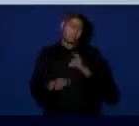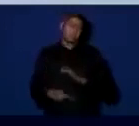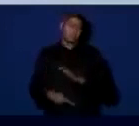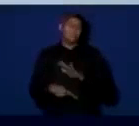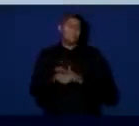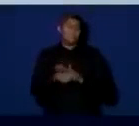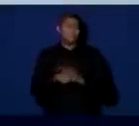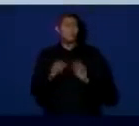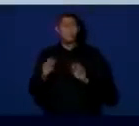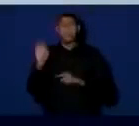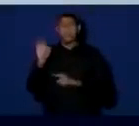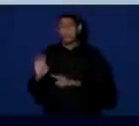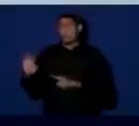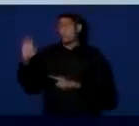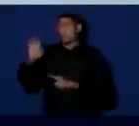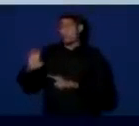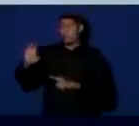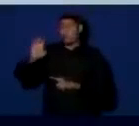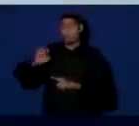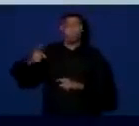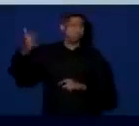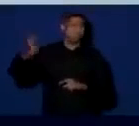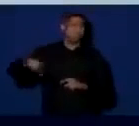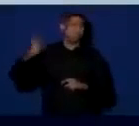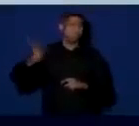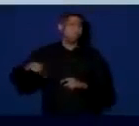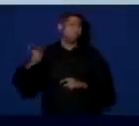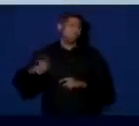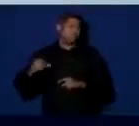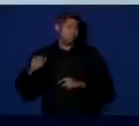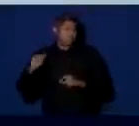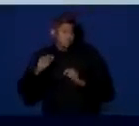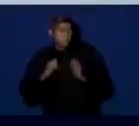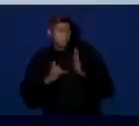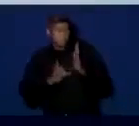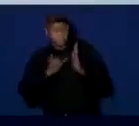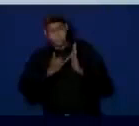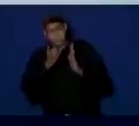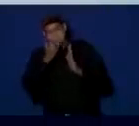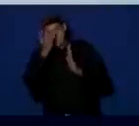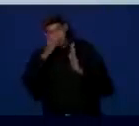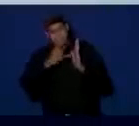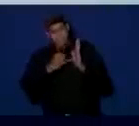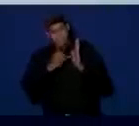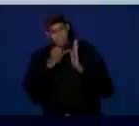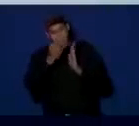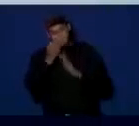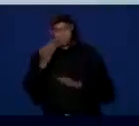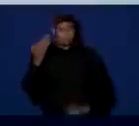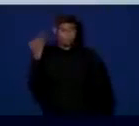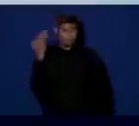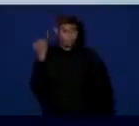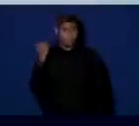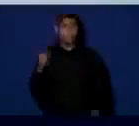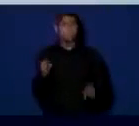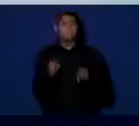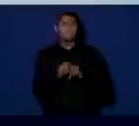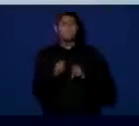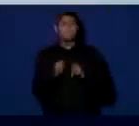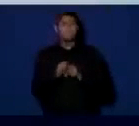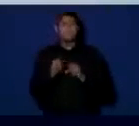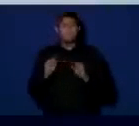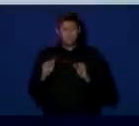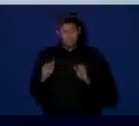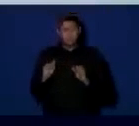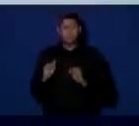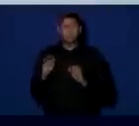própria Europa, que não tinha inflação até o passado recente, e também está